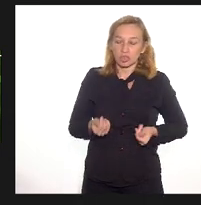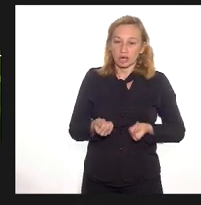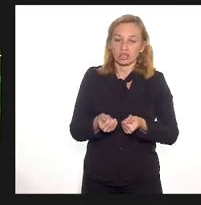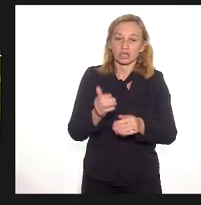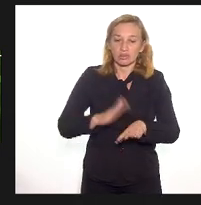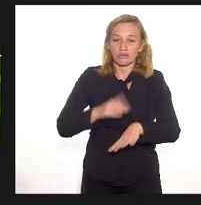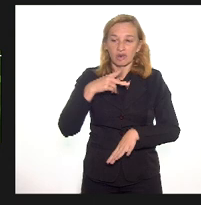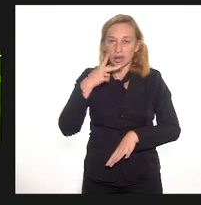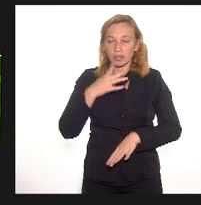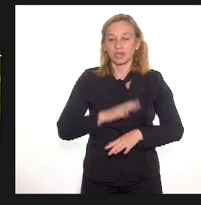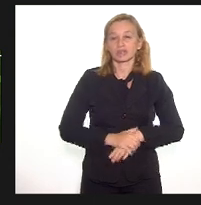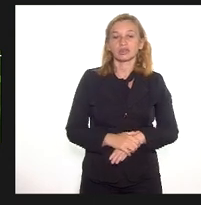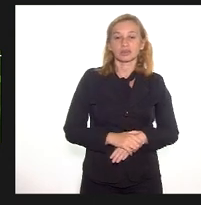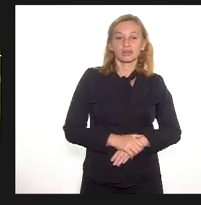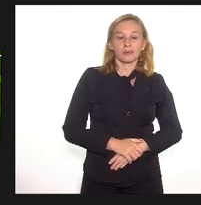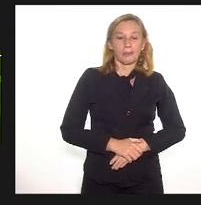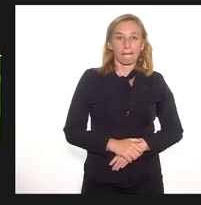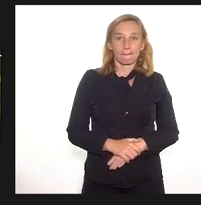mais à frente.